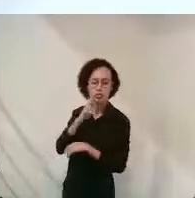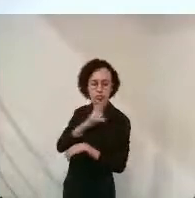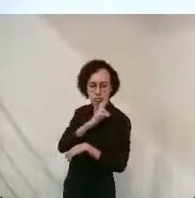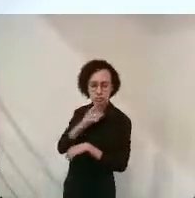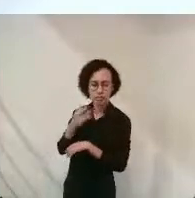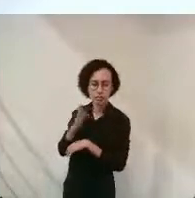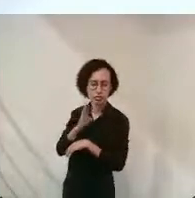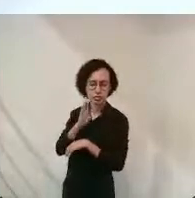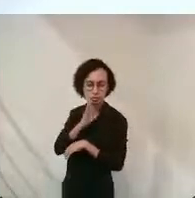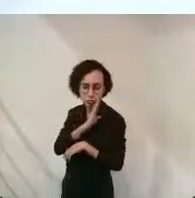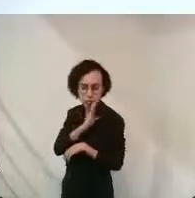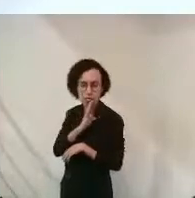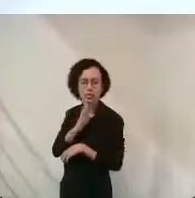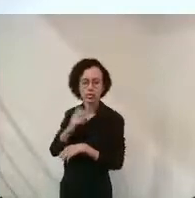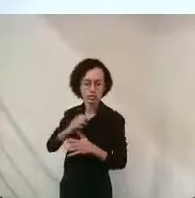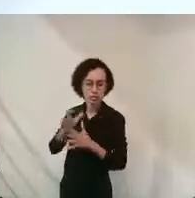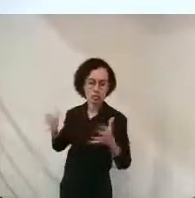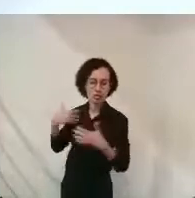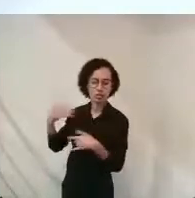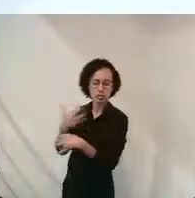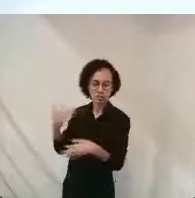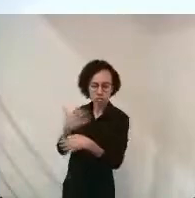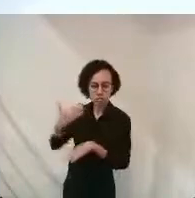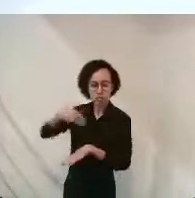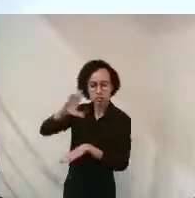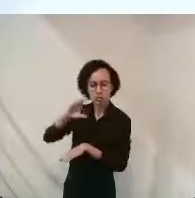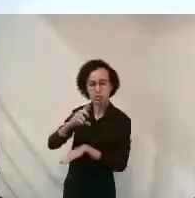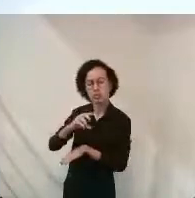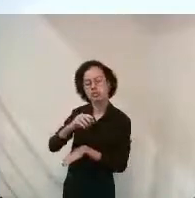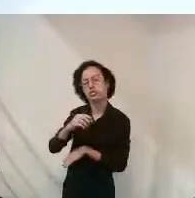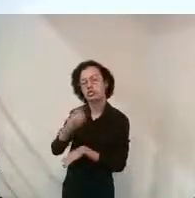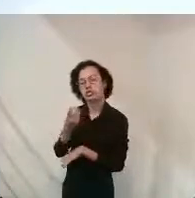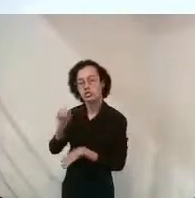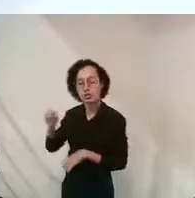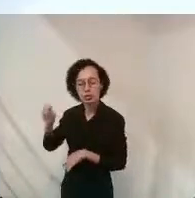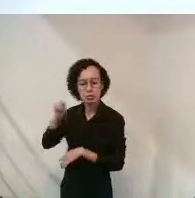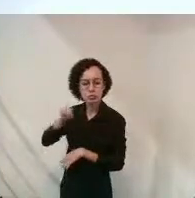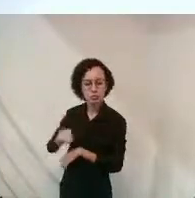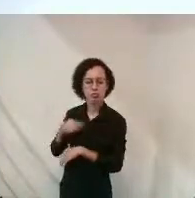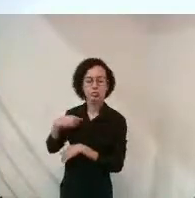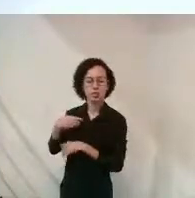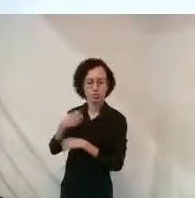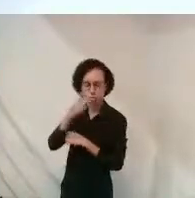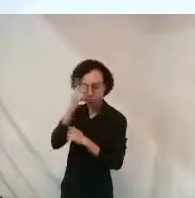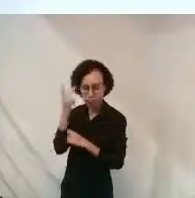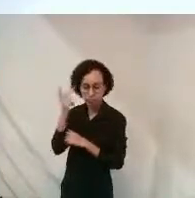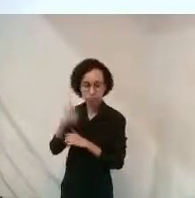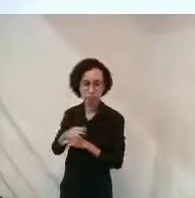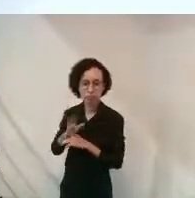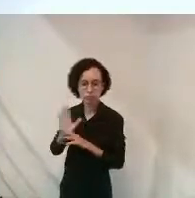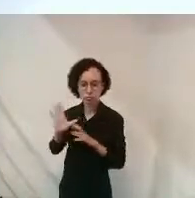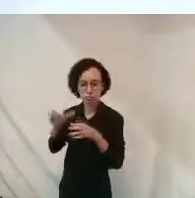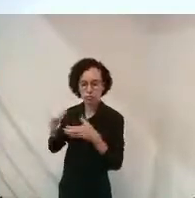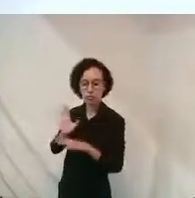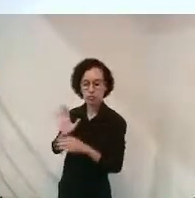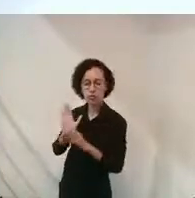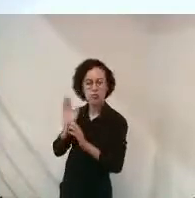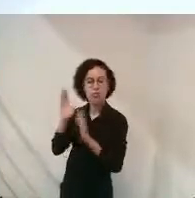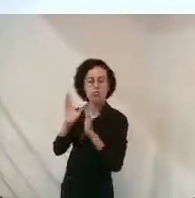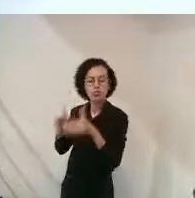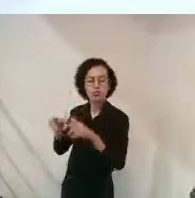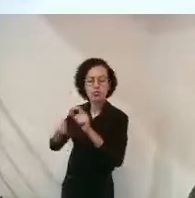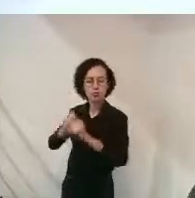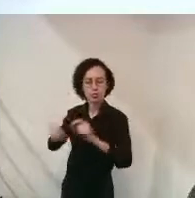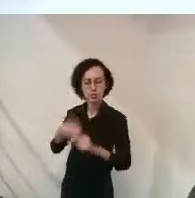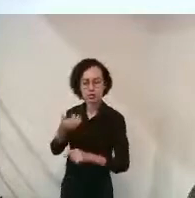bares, em grandes cidades, em cidades acima de 100 mil habitantes, eles concentram mais de 60% de